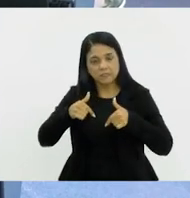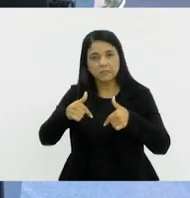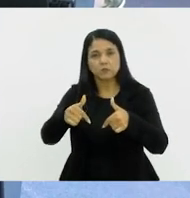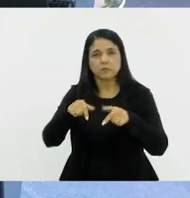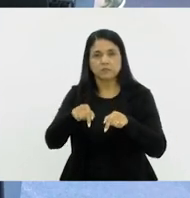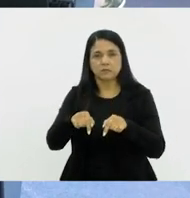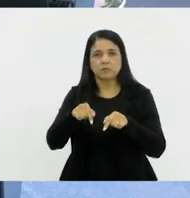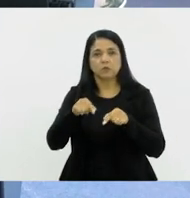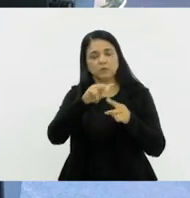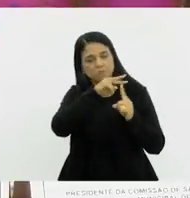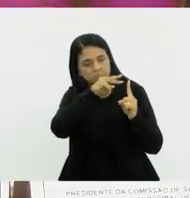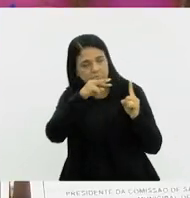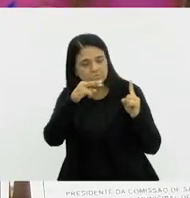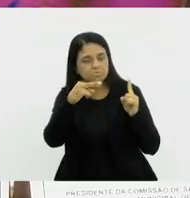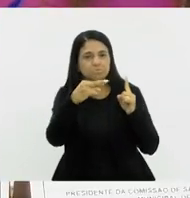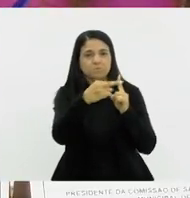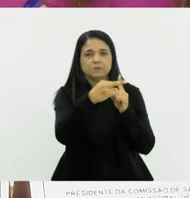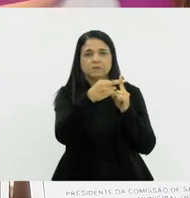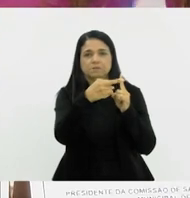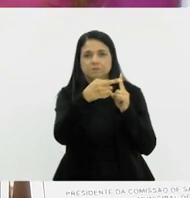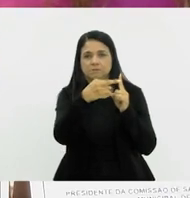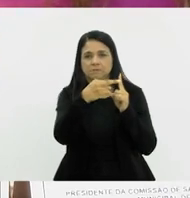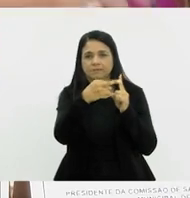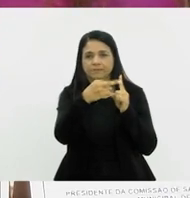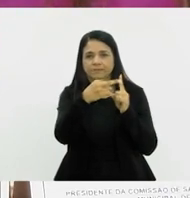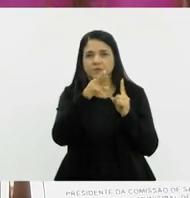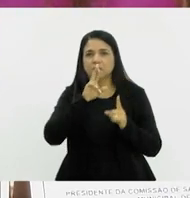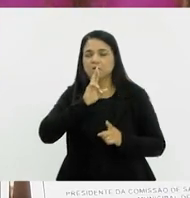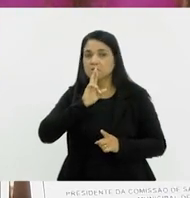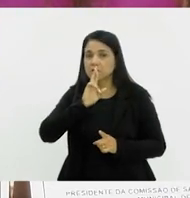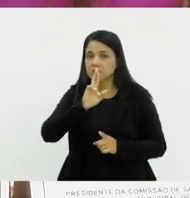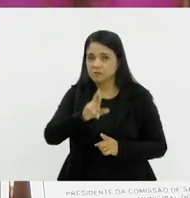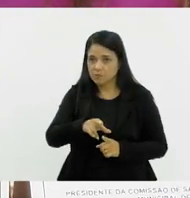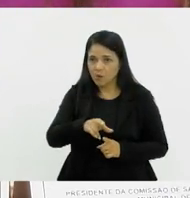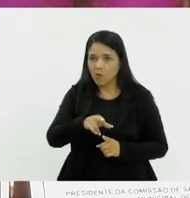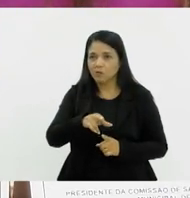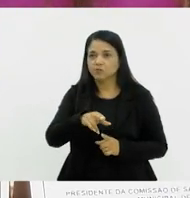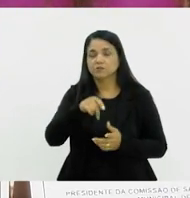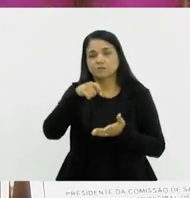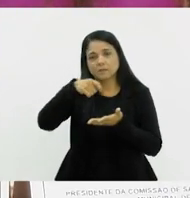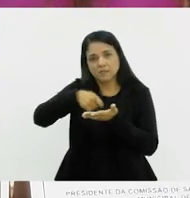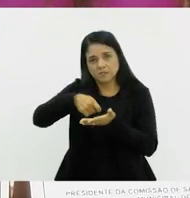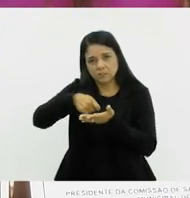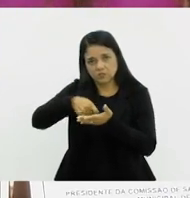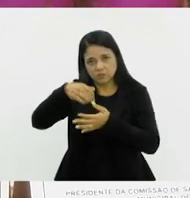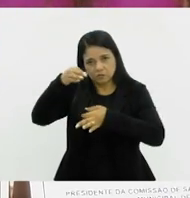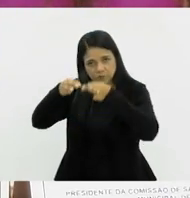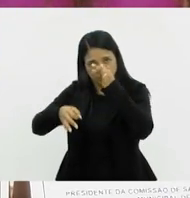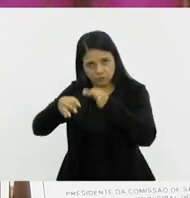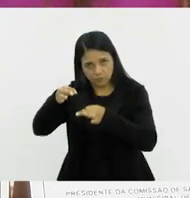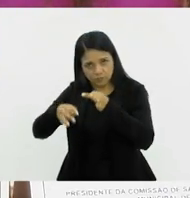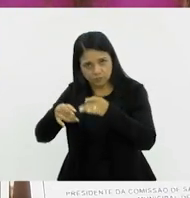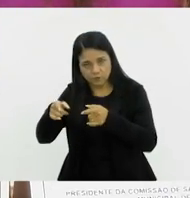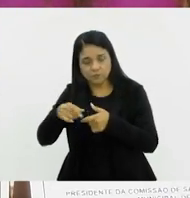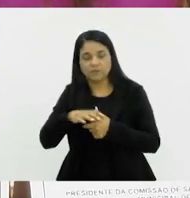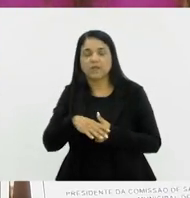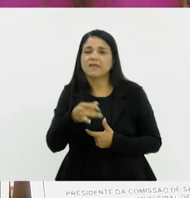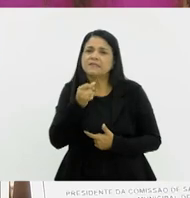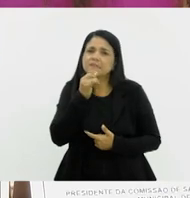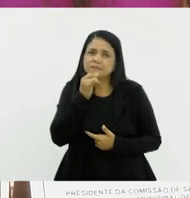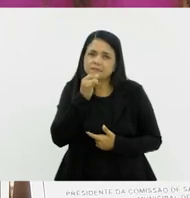dentro dessa perspectiva da resposta, né, que foi exigida pela Justiça. Então, por